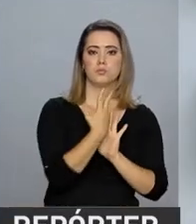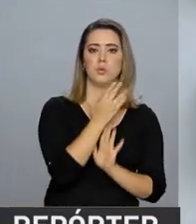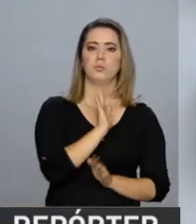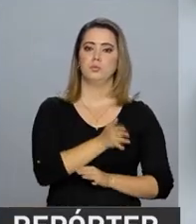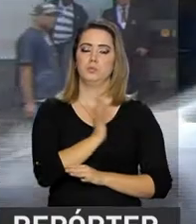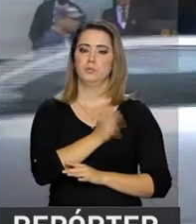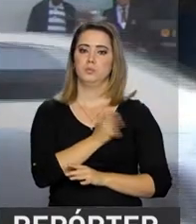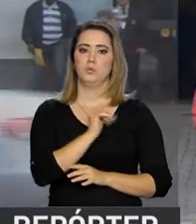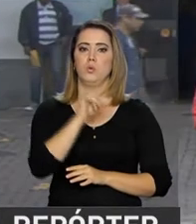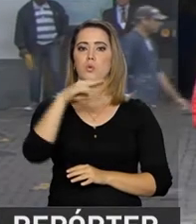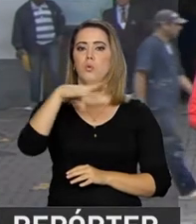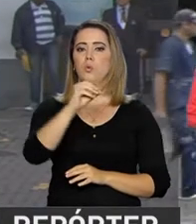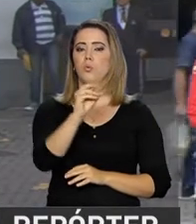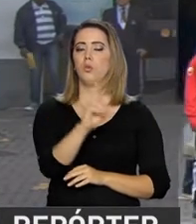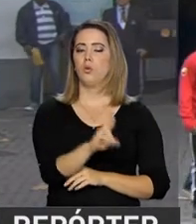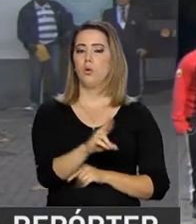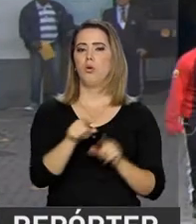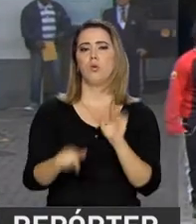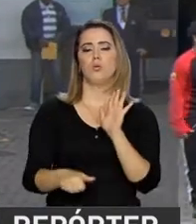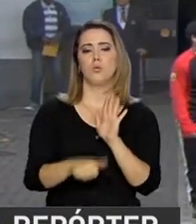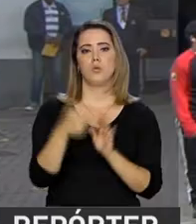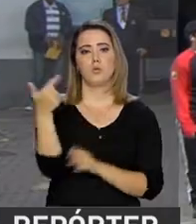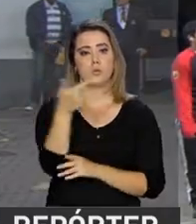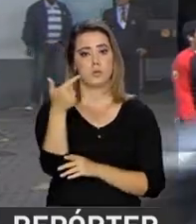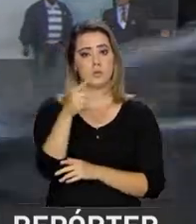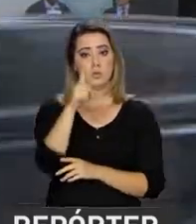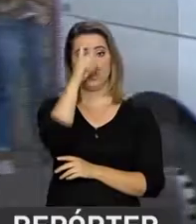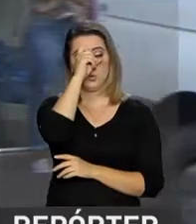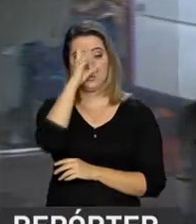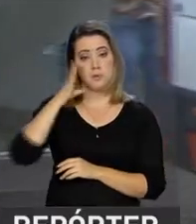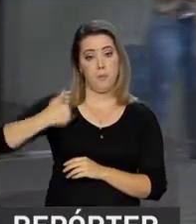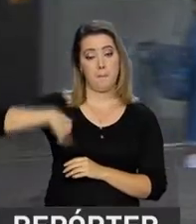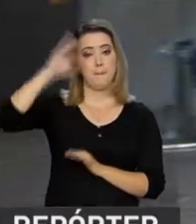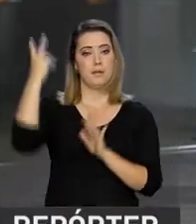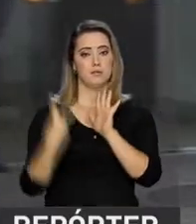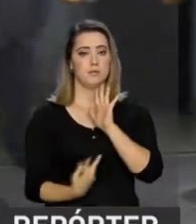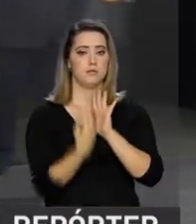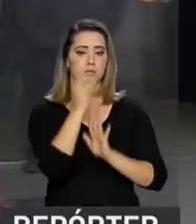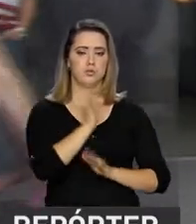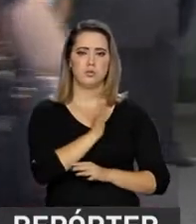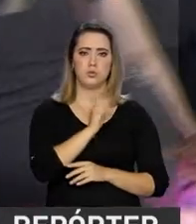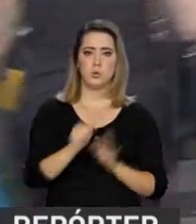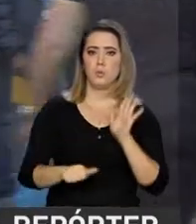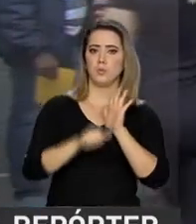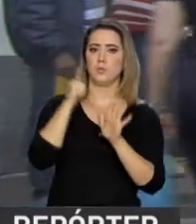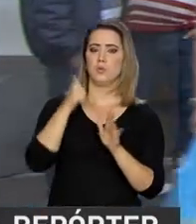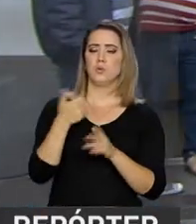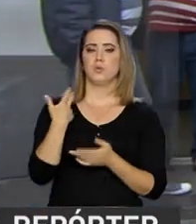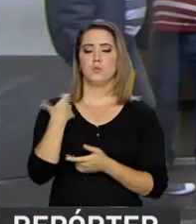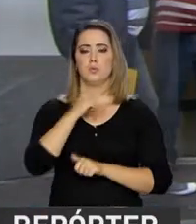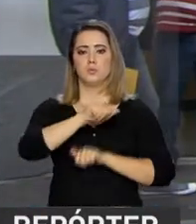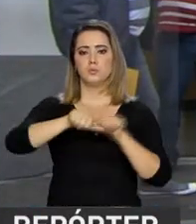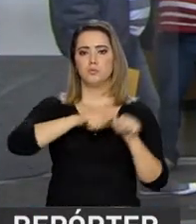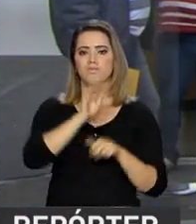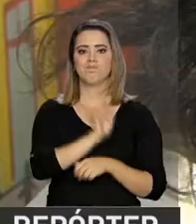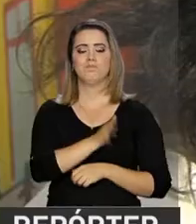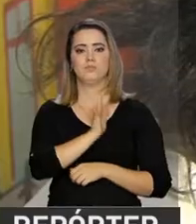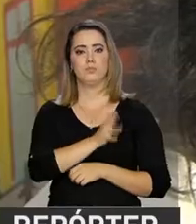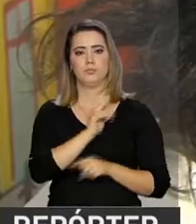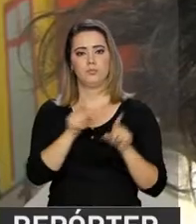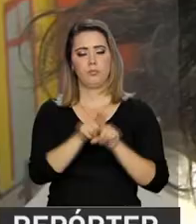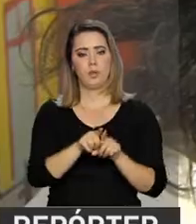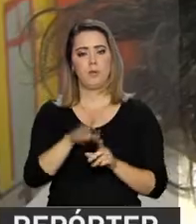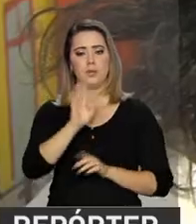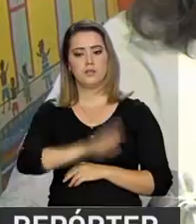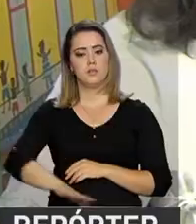o segundo hospital público no brasil que mais faz esse tipo de cirurgia eo primeiro em número de transplantes cardíacos para